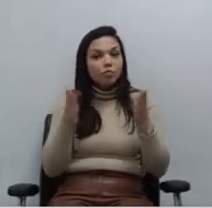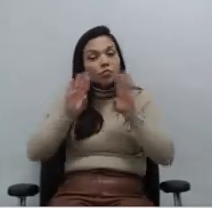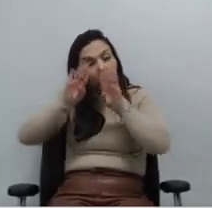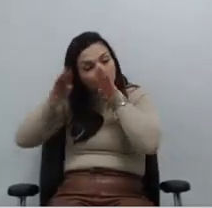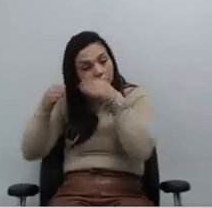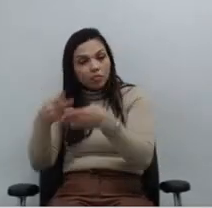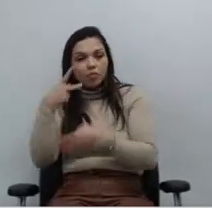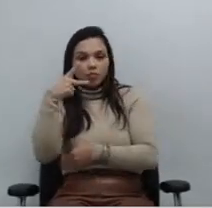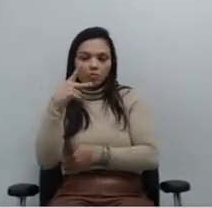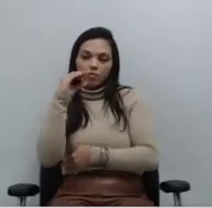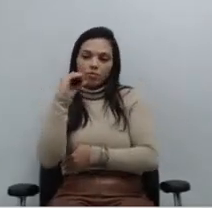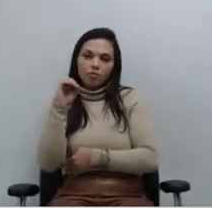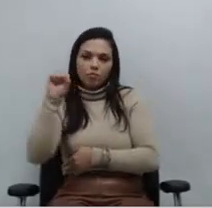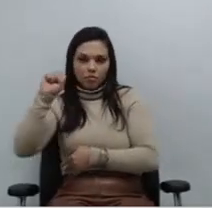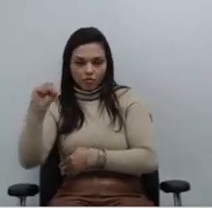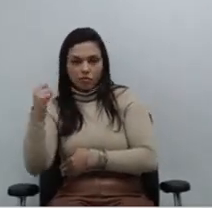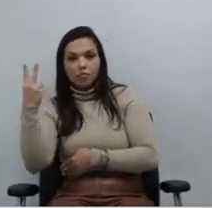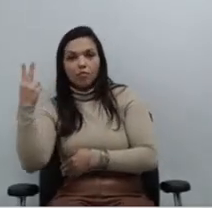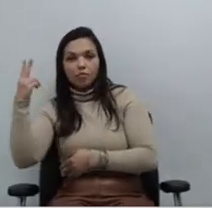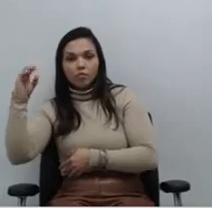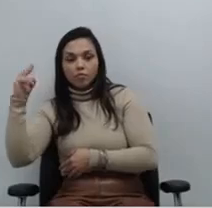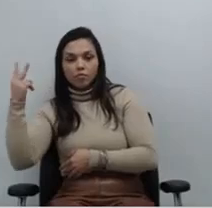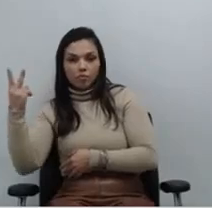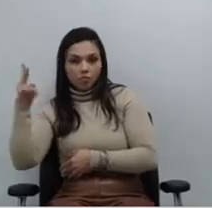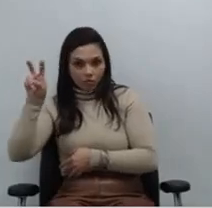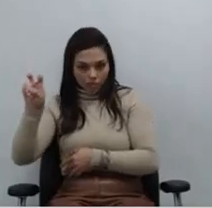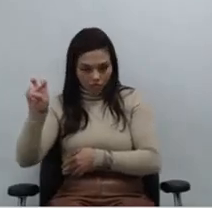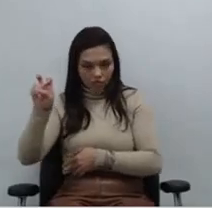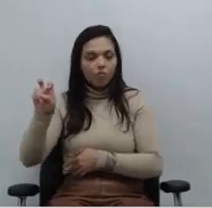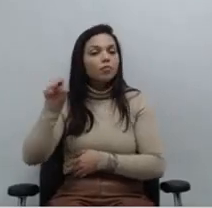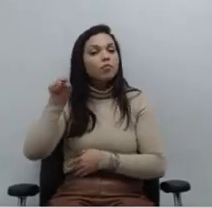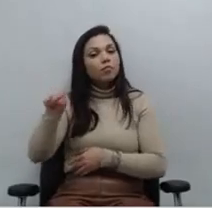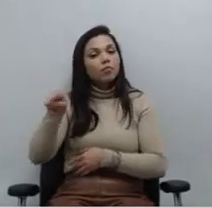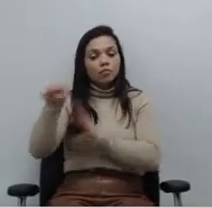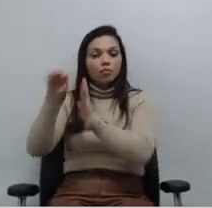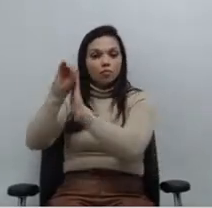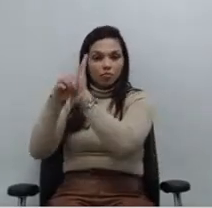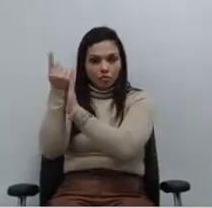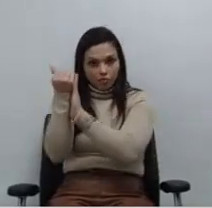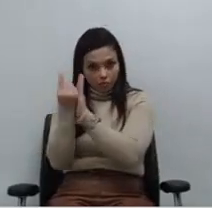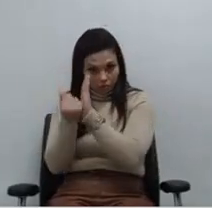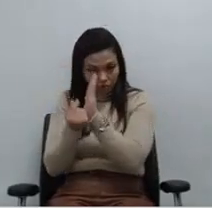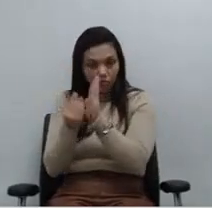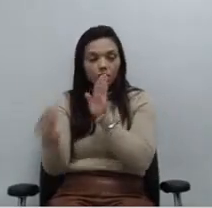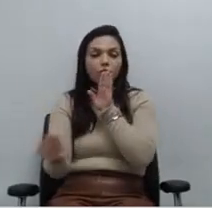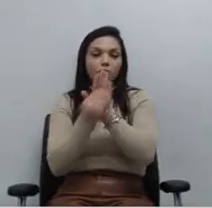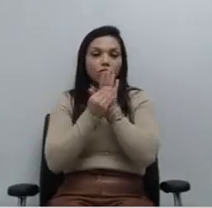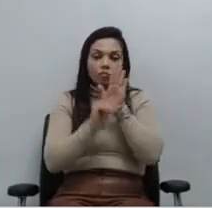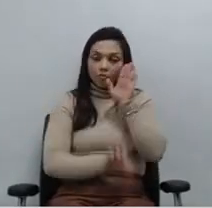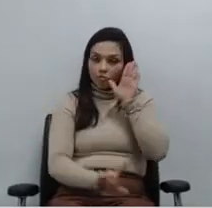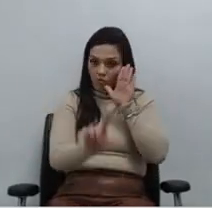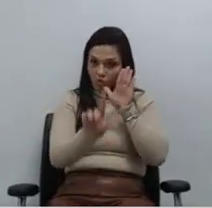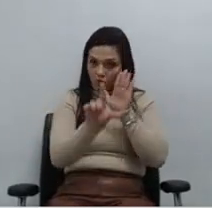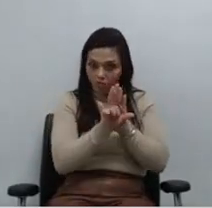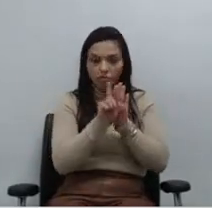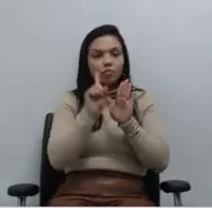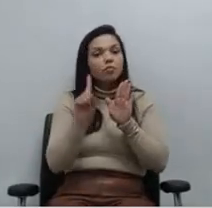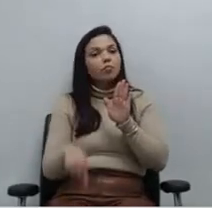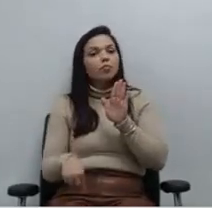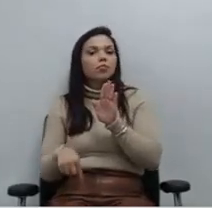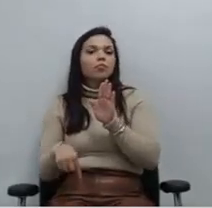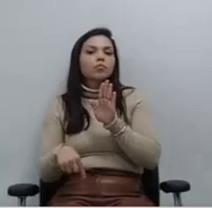no POS de 2025. A peça orçamentária, ela reflete o previsto pela lei, que institui o